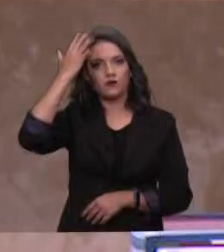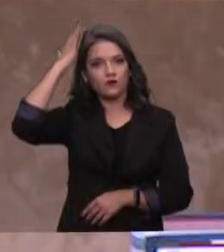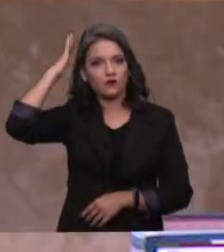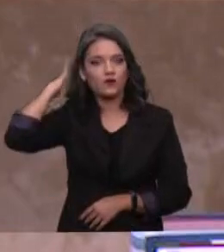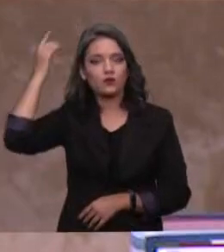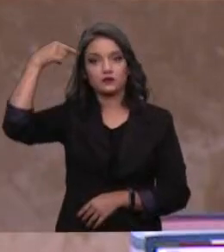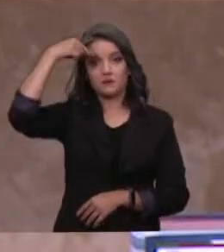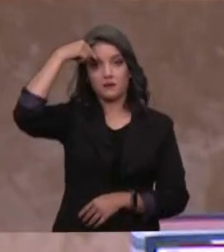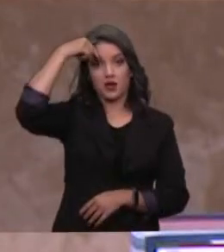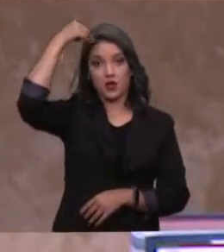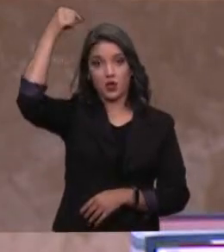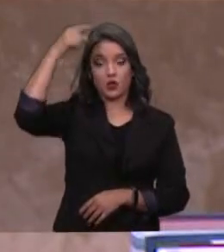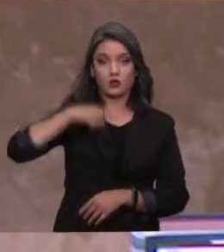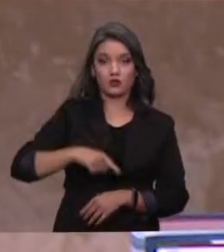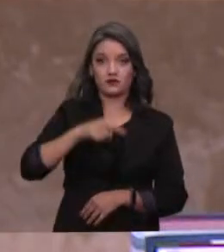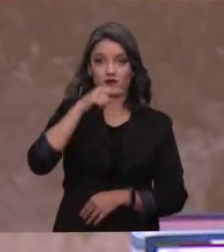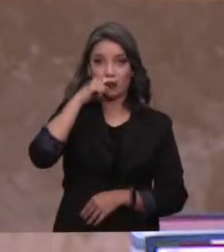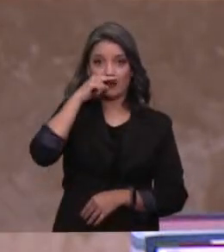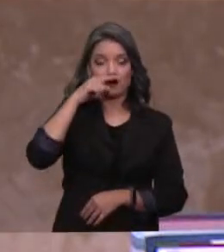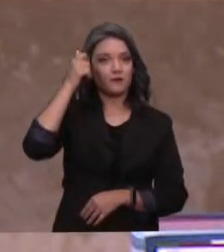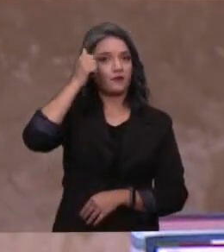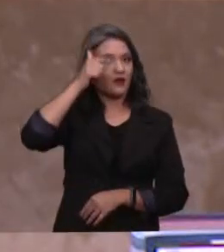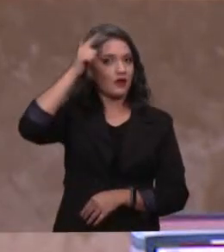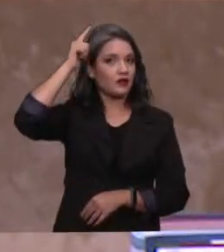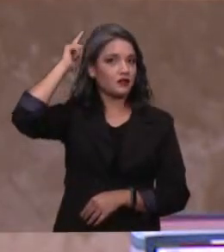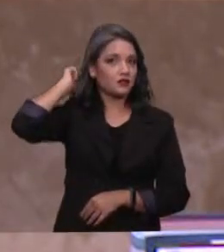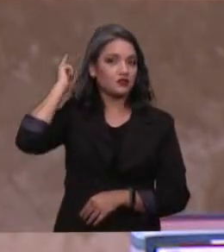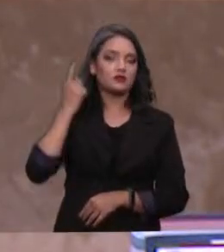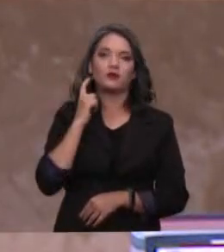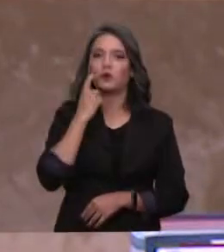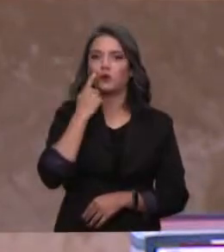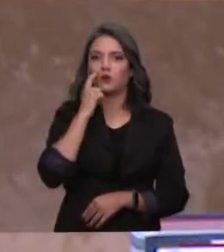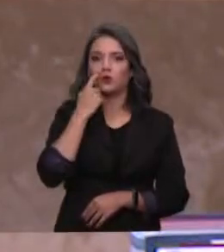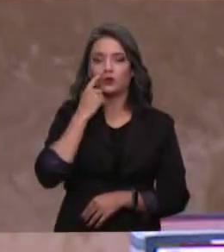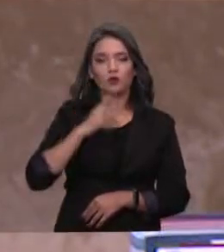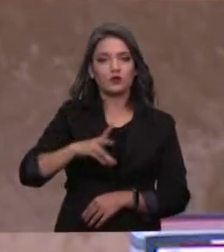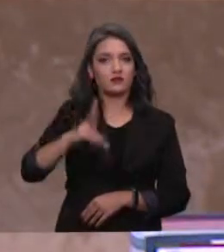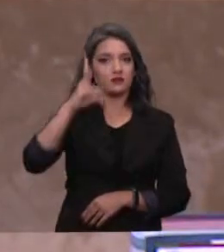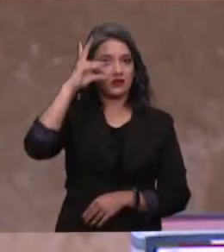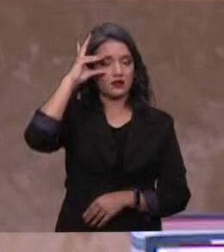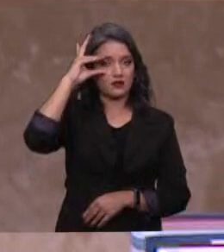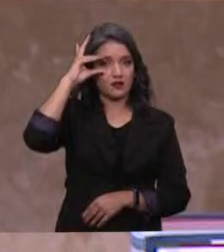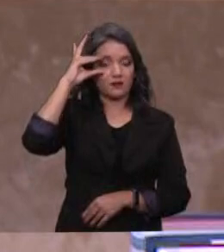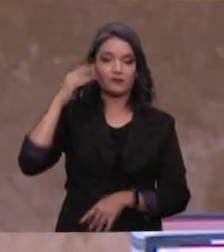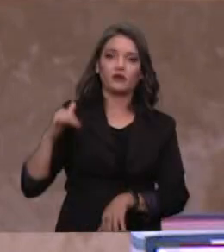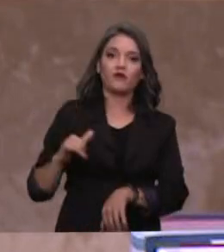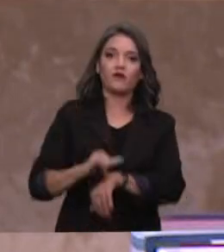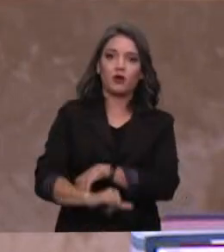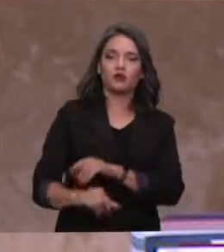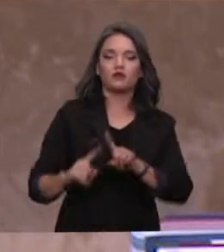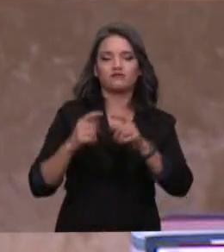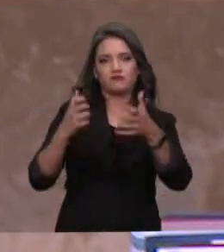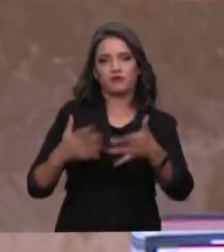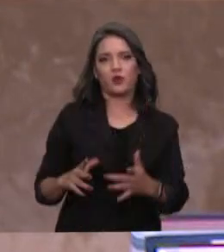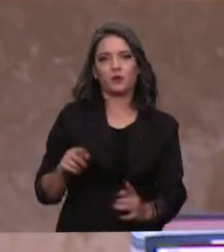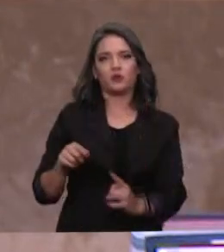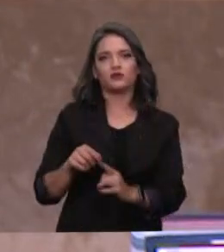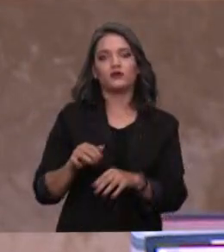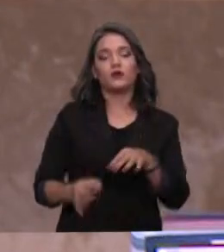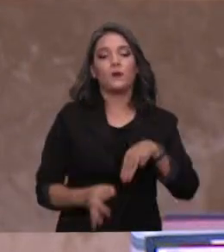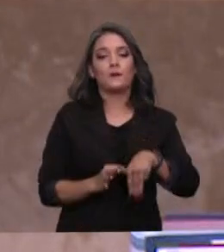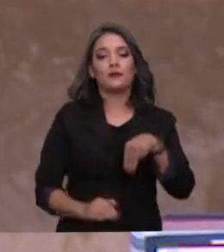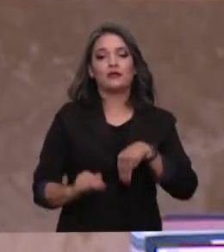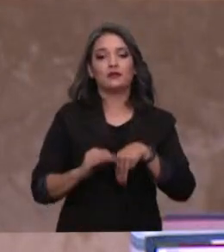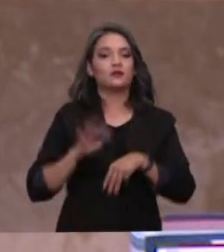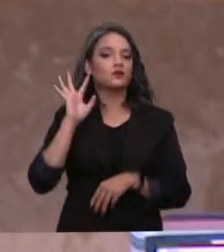Roberto Barroso, Edson Fachin, Alexandre de Moraes, Nunes Marques e André Mendonça. Ausente, justificadamente, o senhor